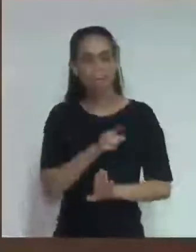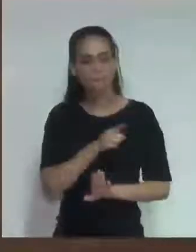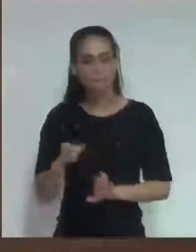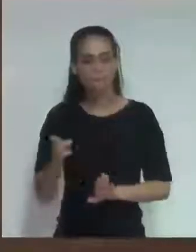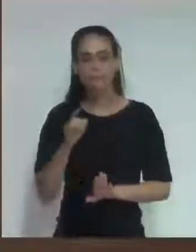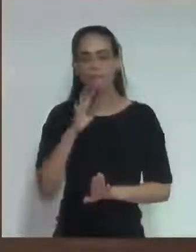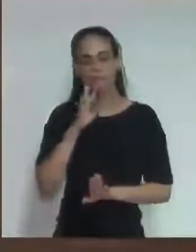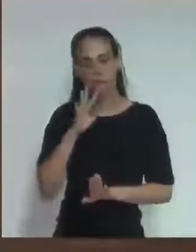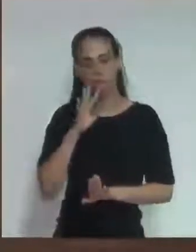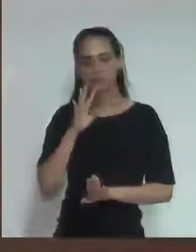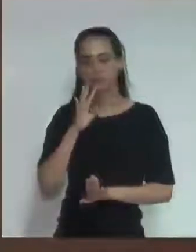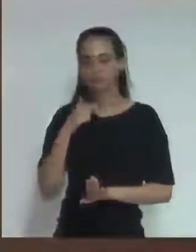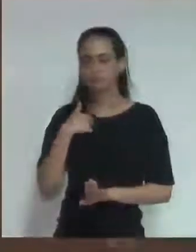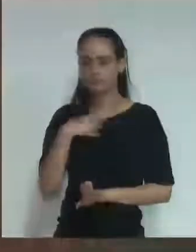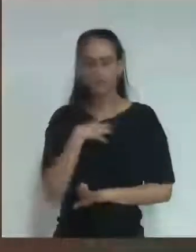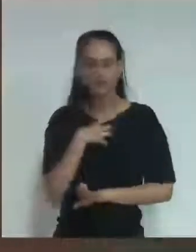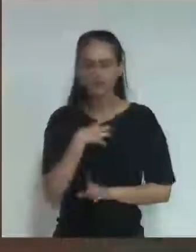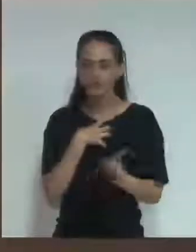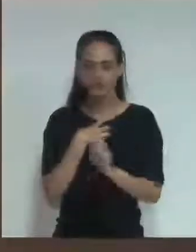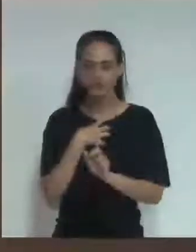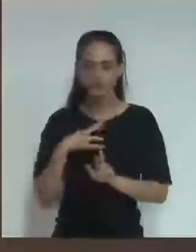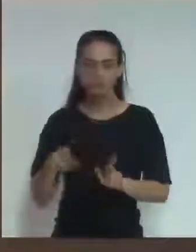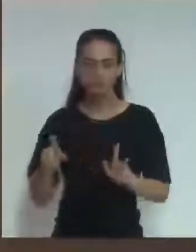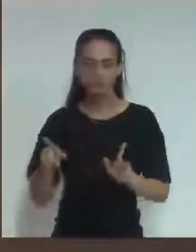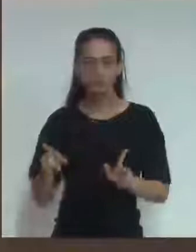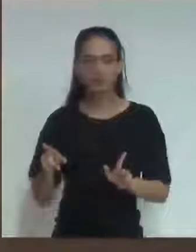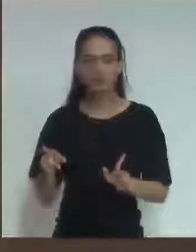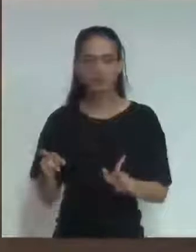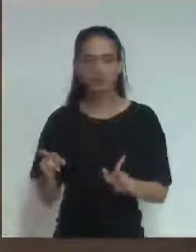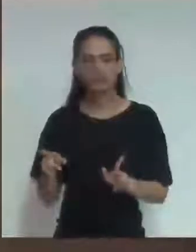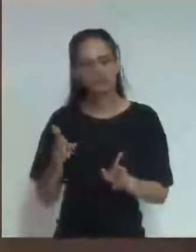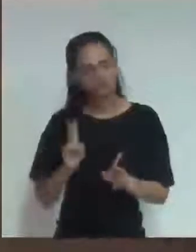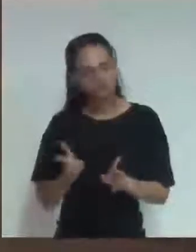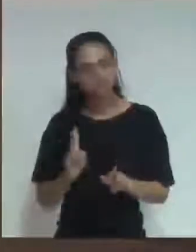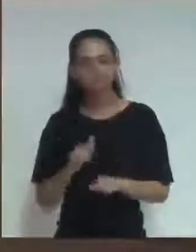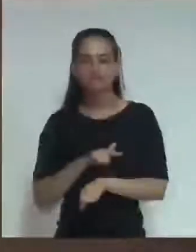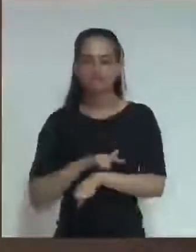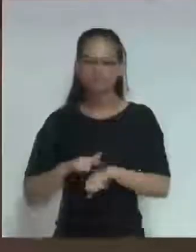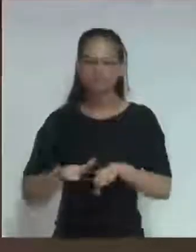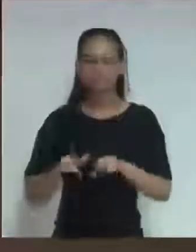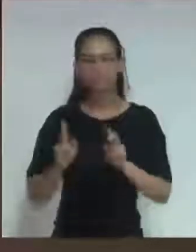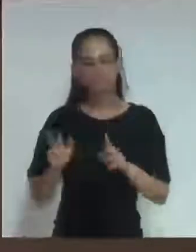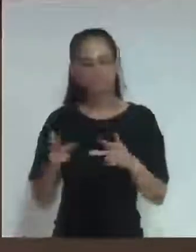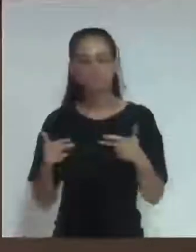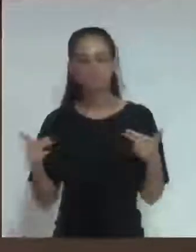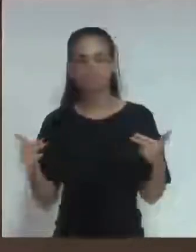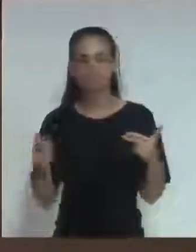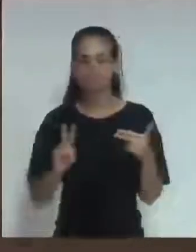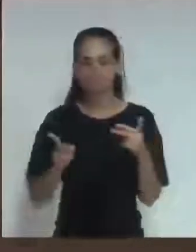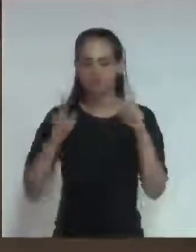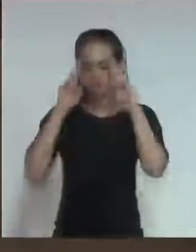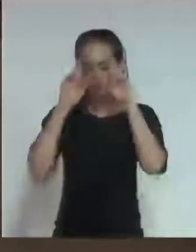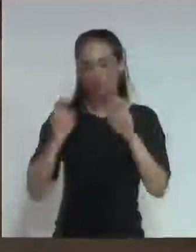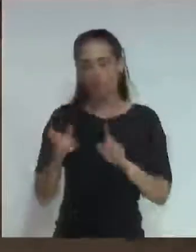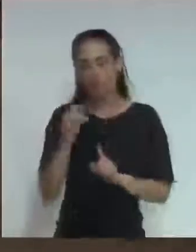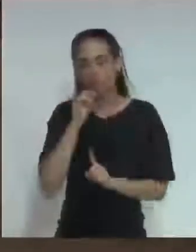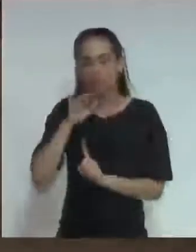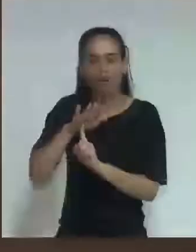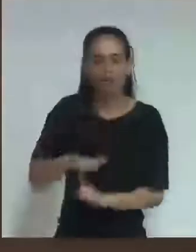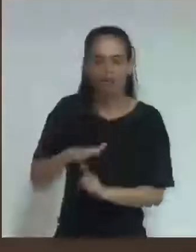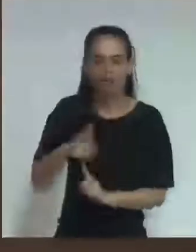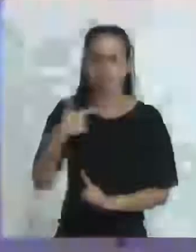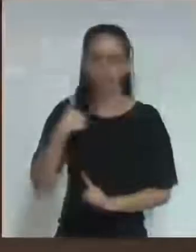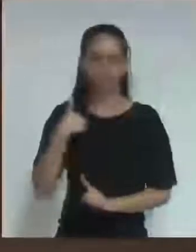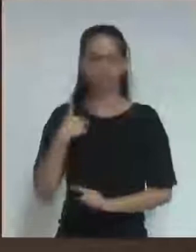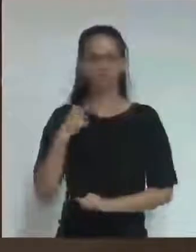sabe, jamais foi meu estilo e não é, e nunca será, de fazer qualquer tipo de intimidação, de